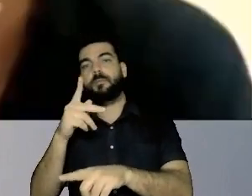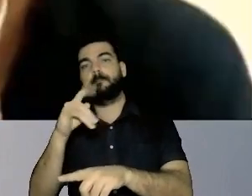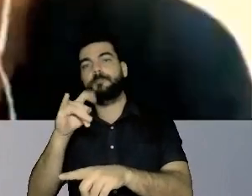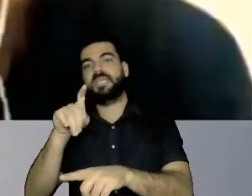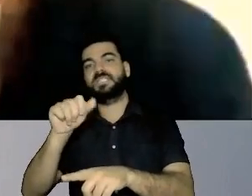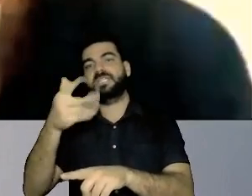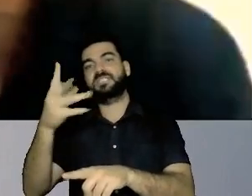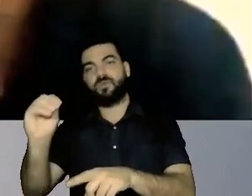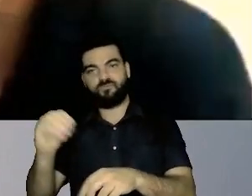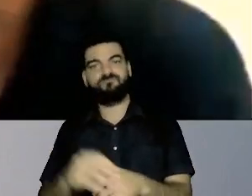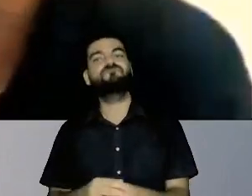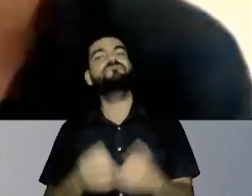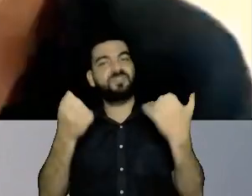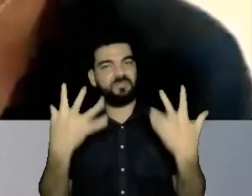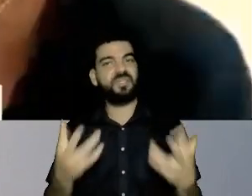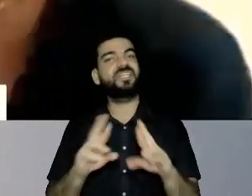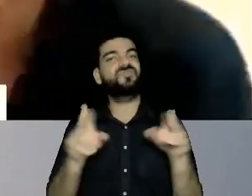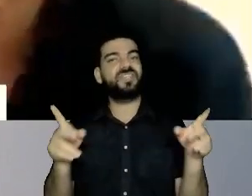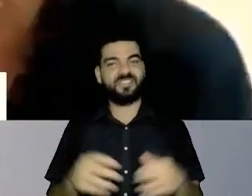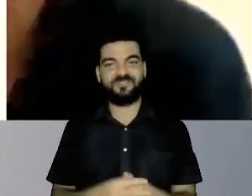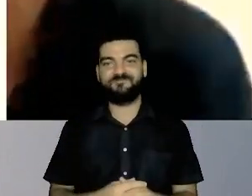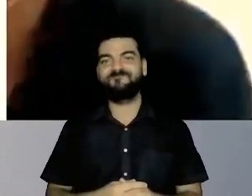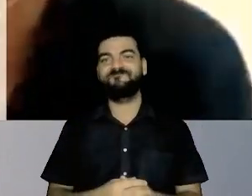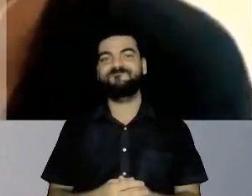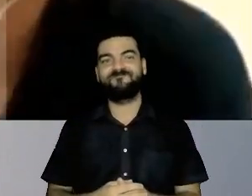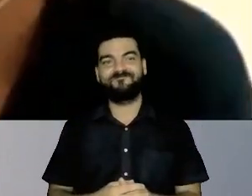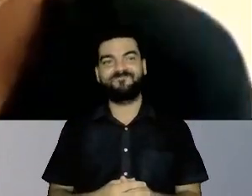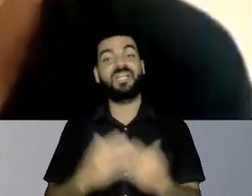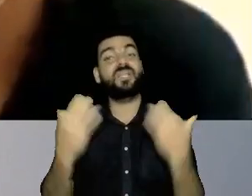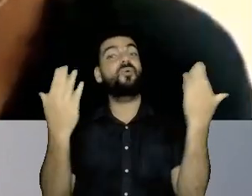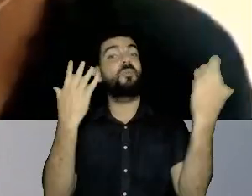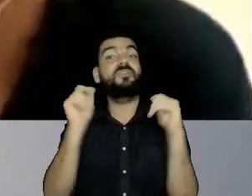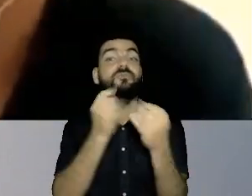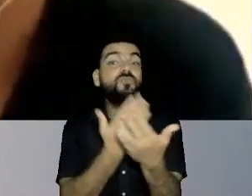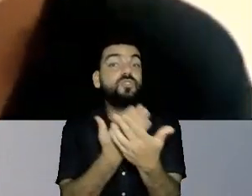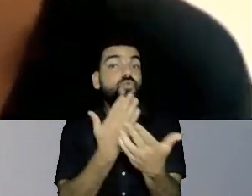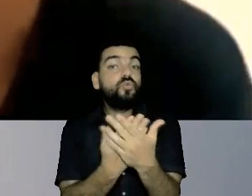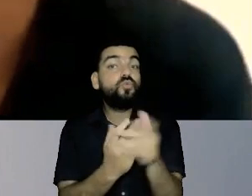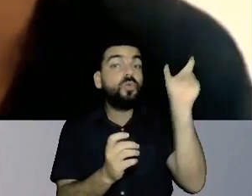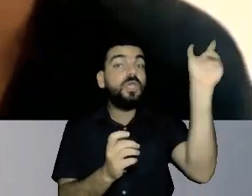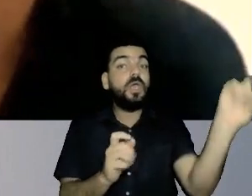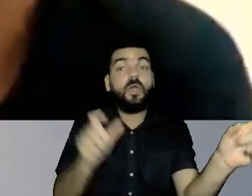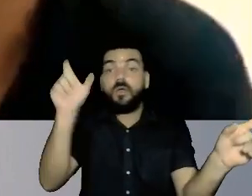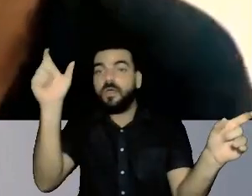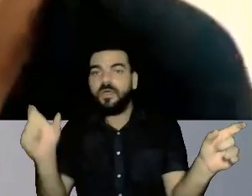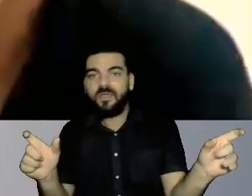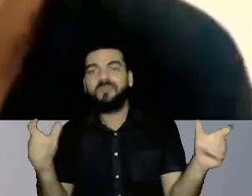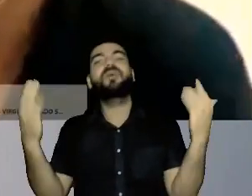ponte entre a arte rupestre e o grafite. E